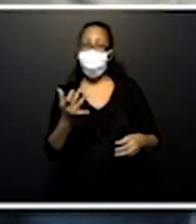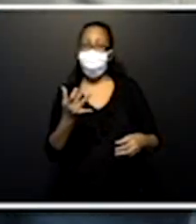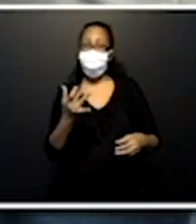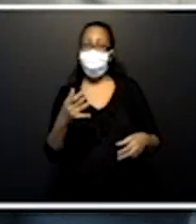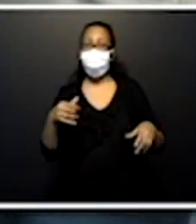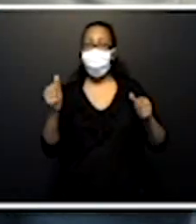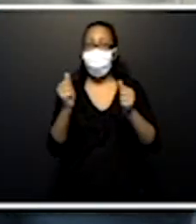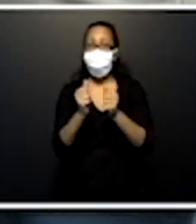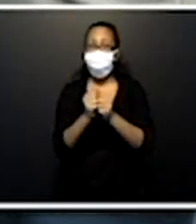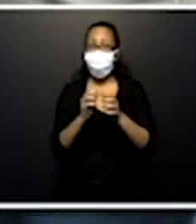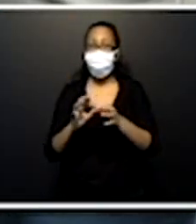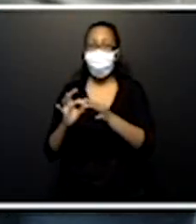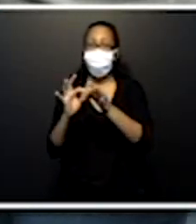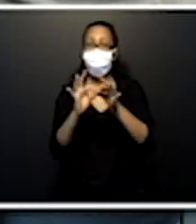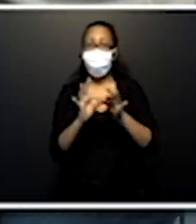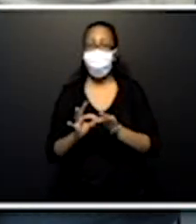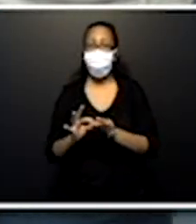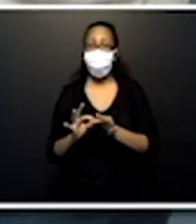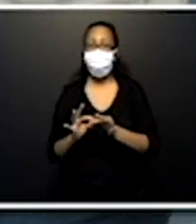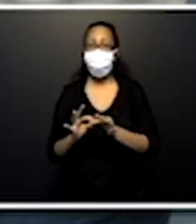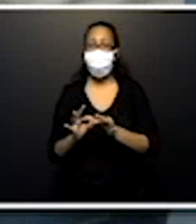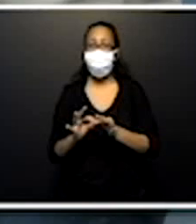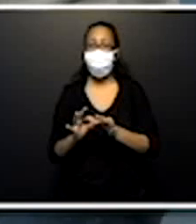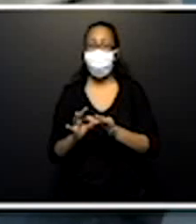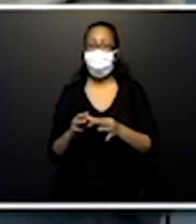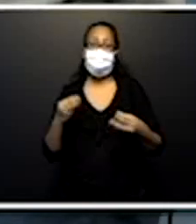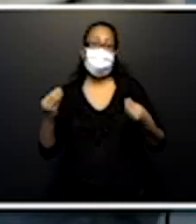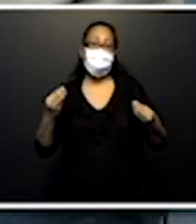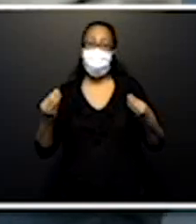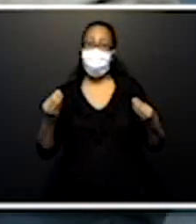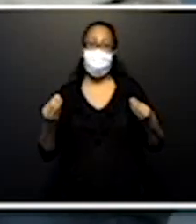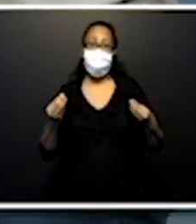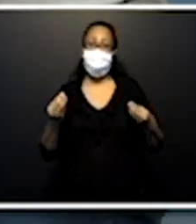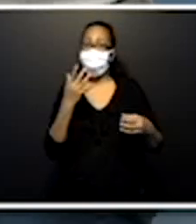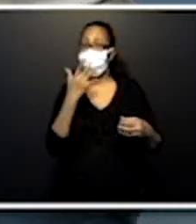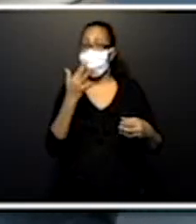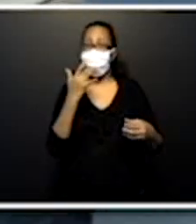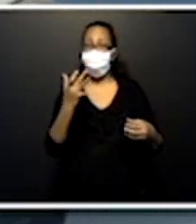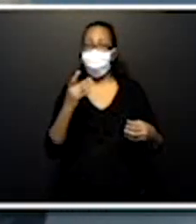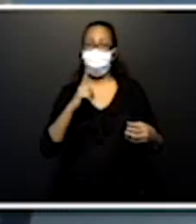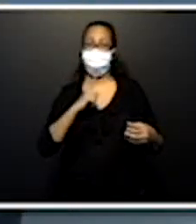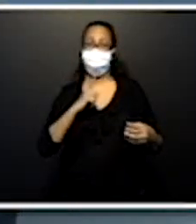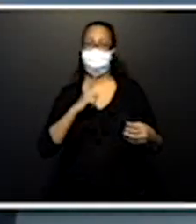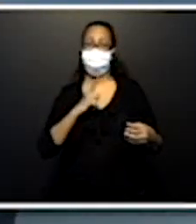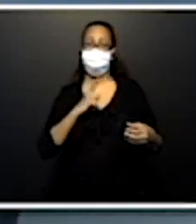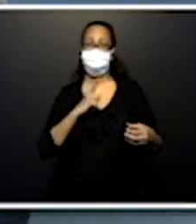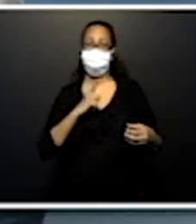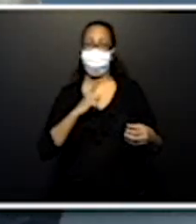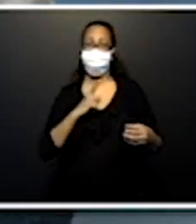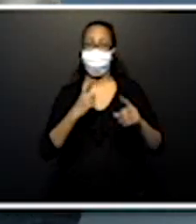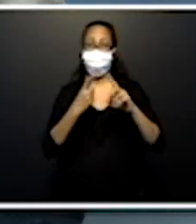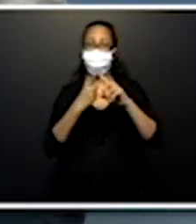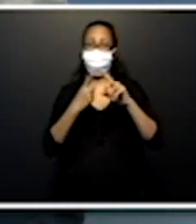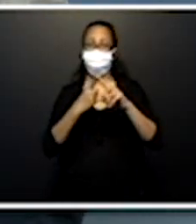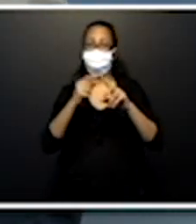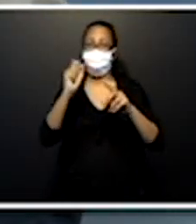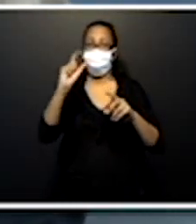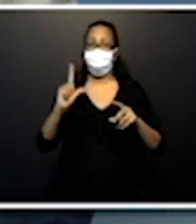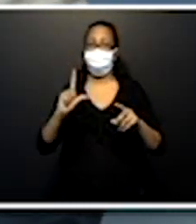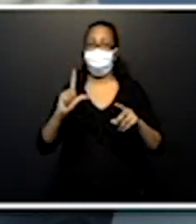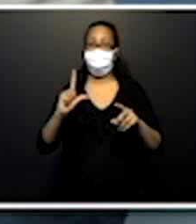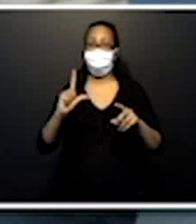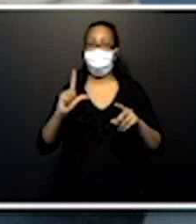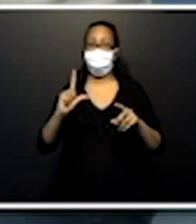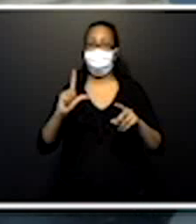harmonia naquele ambiente. Então, quais cores que eu tenho aqui diretamente que remetem à aquarela? Eu vou ter o mar azul, o azul,